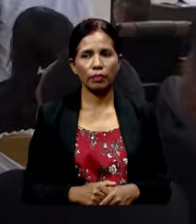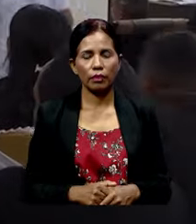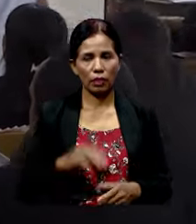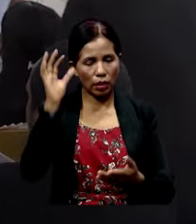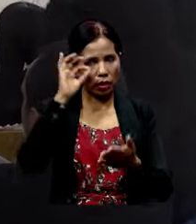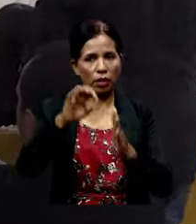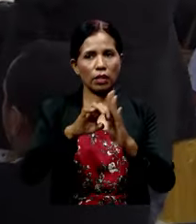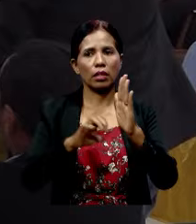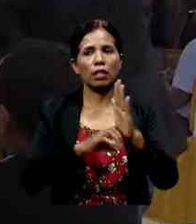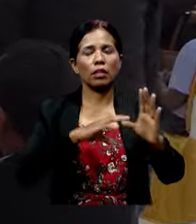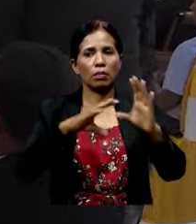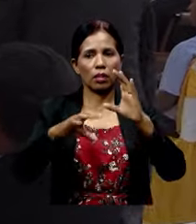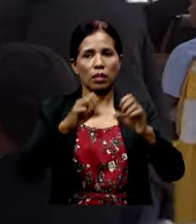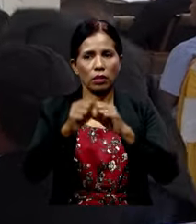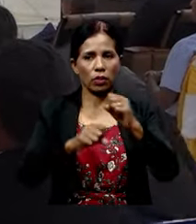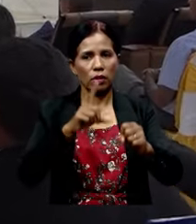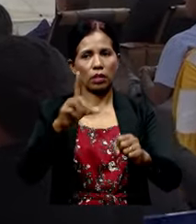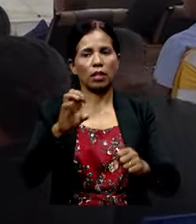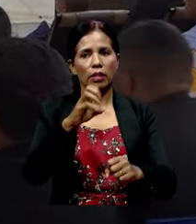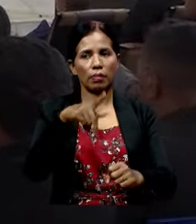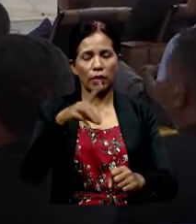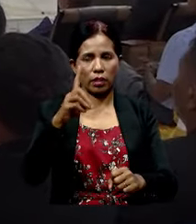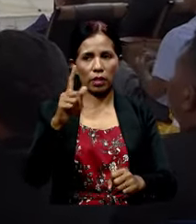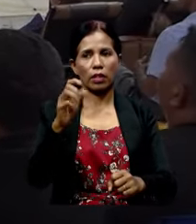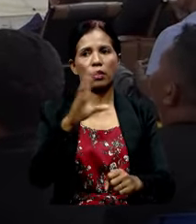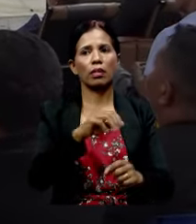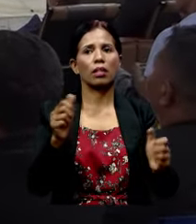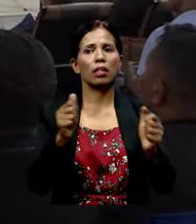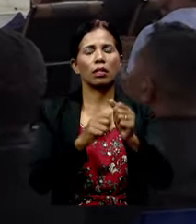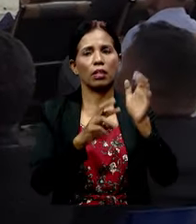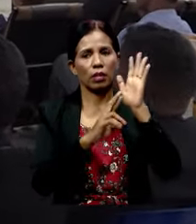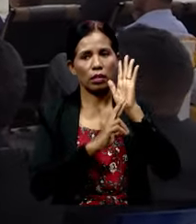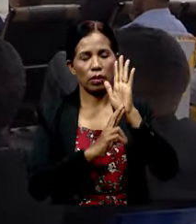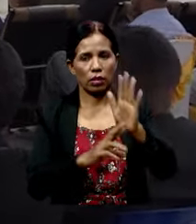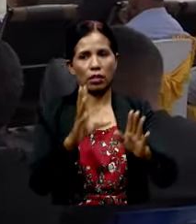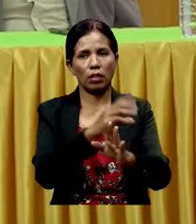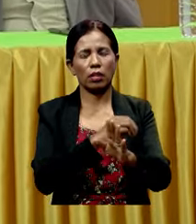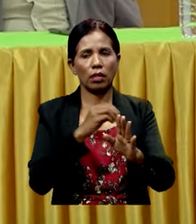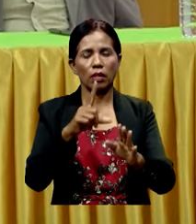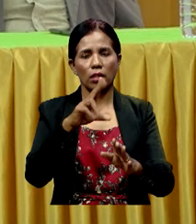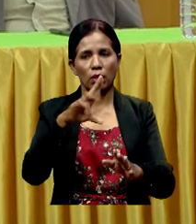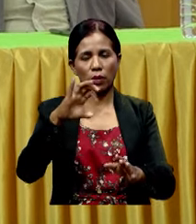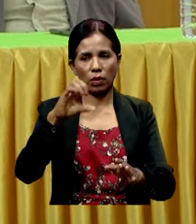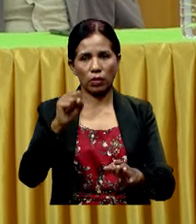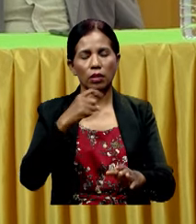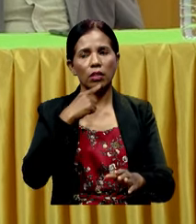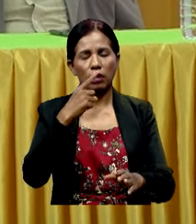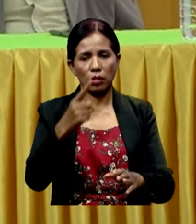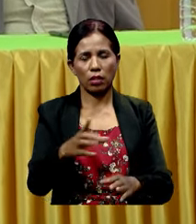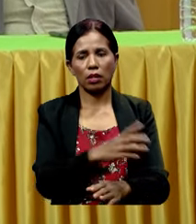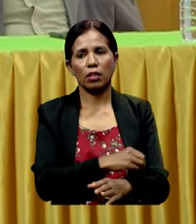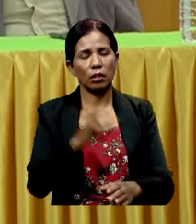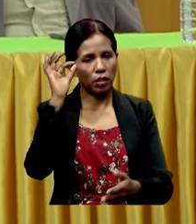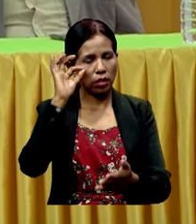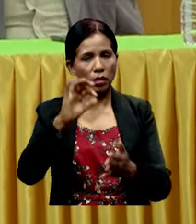Secretário de Estado de Comunicação Social, Expedito Dias Ximenes, acompanhado do seu representante, coordenador CFTEC, Luiz Evaristo Soares, no